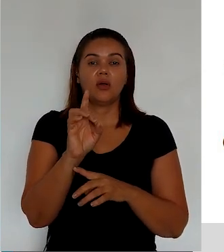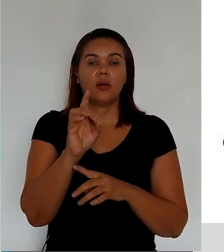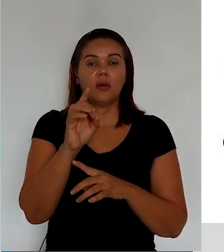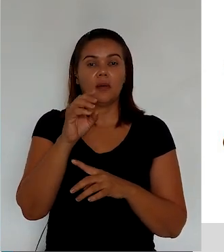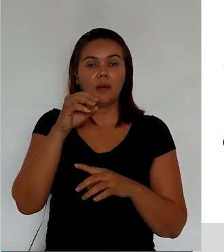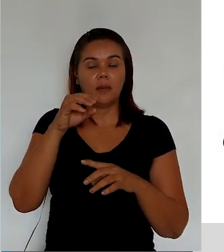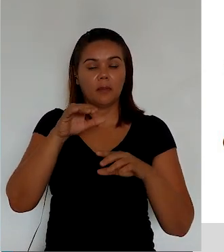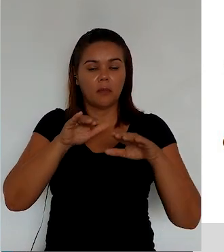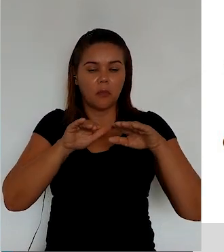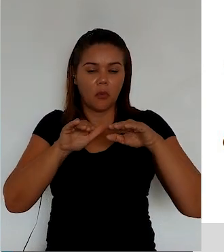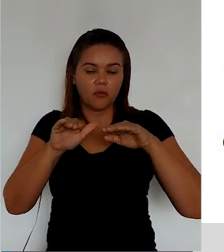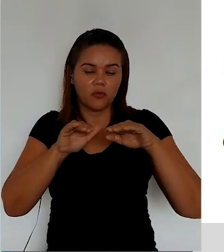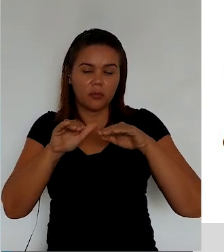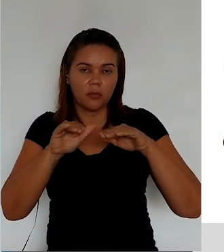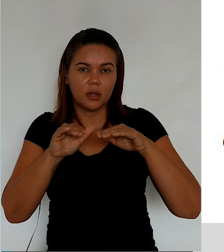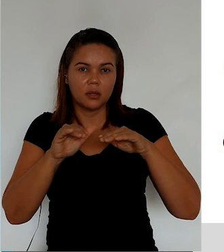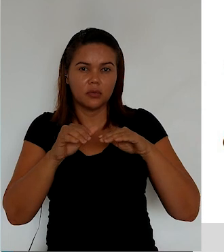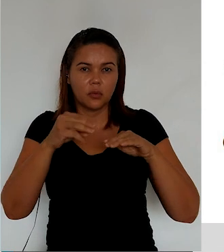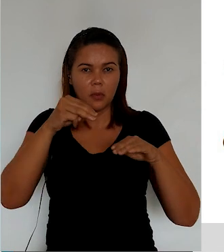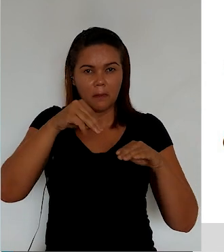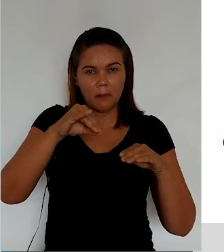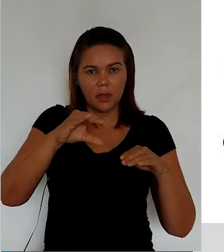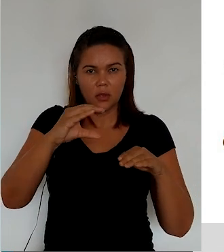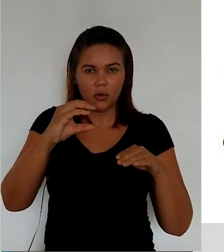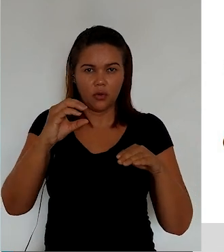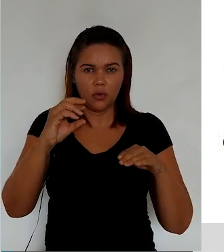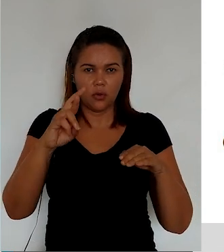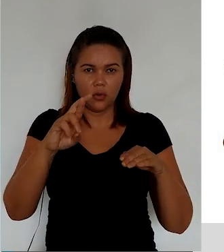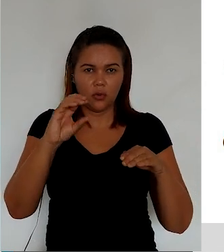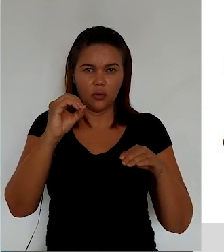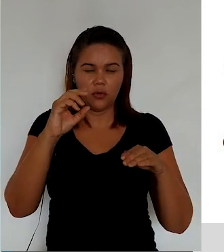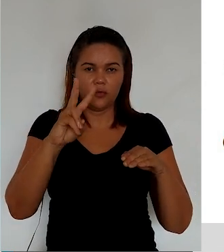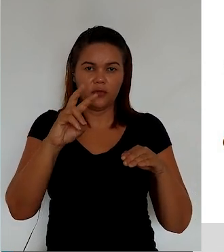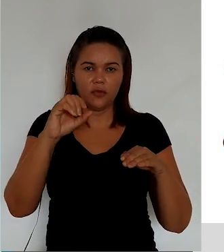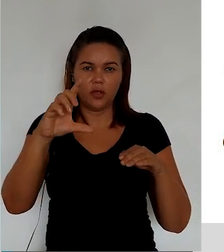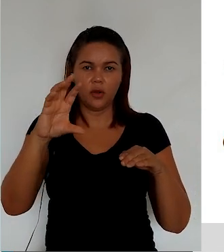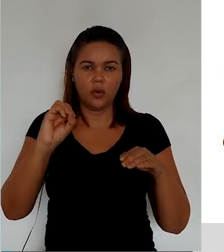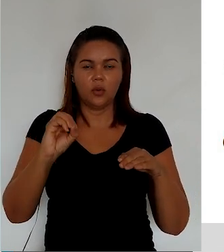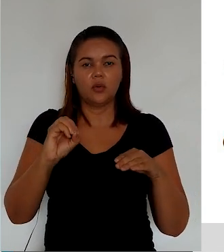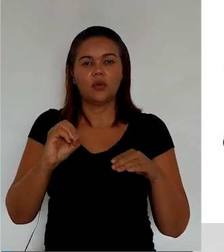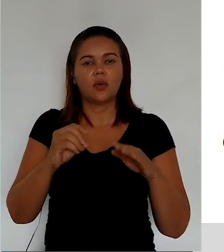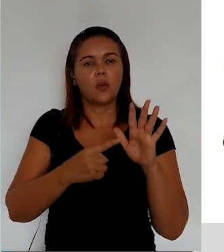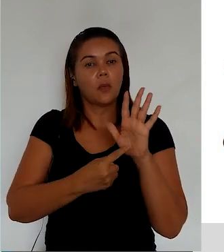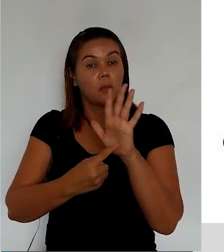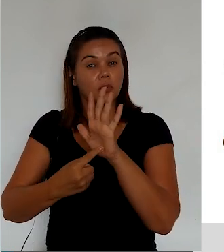como demonstrado na aula de tecido epitelial.